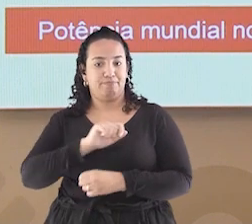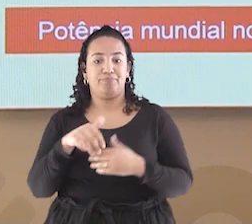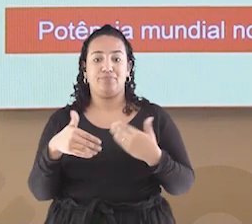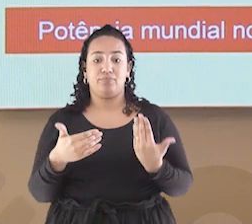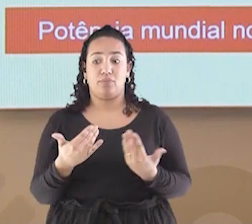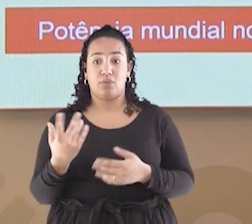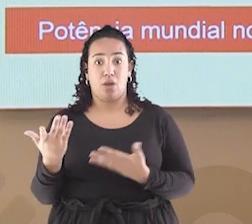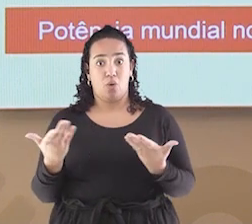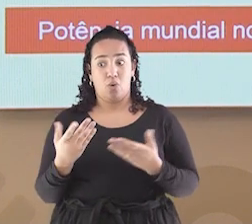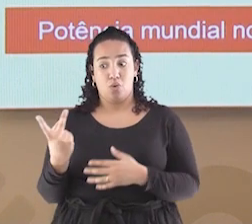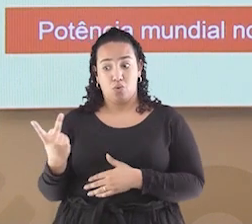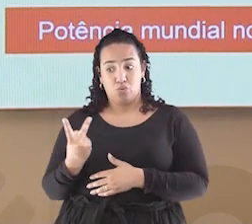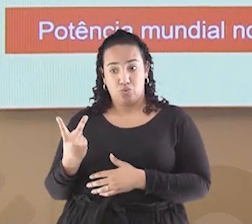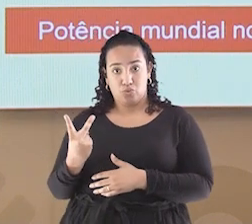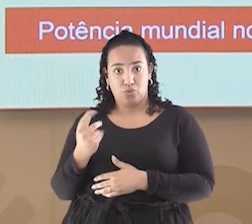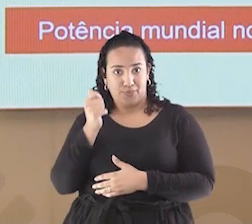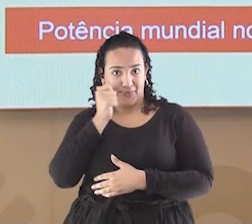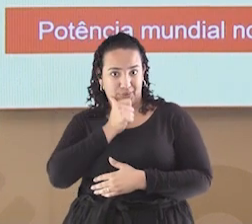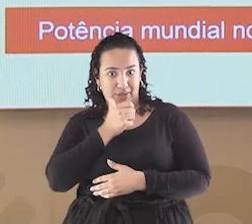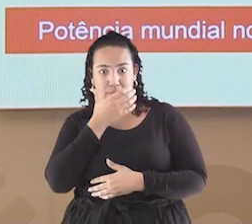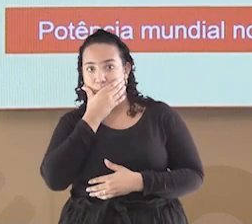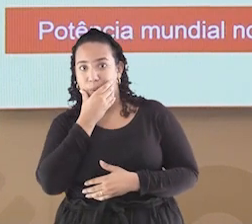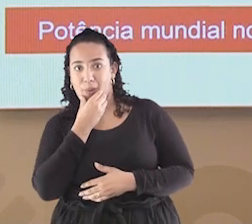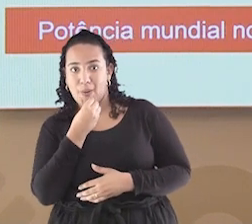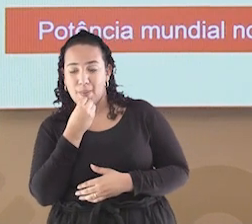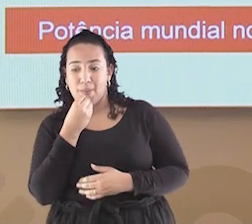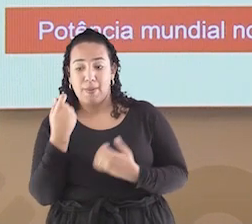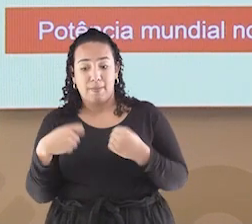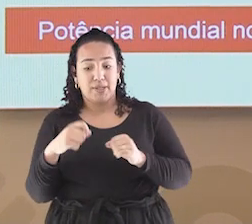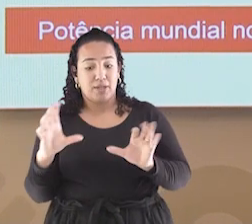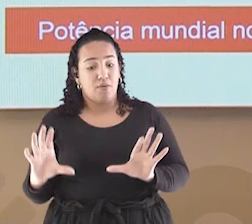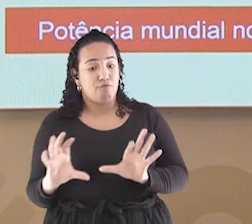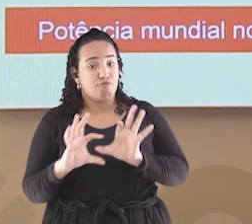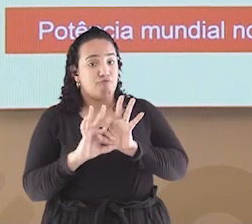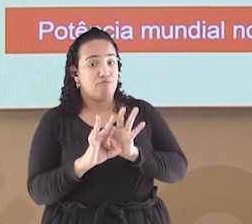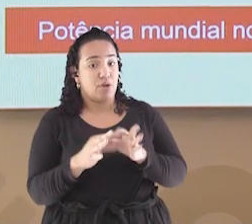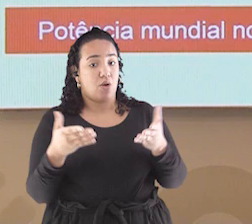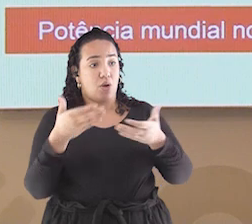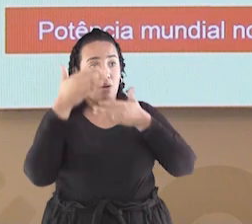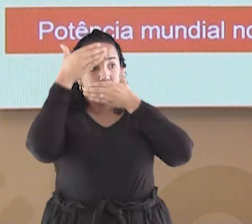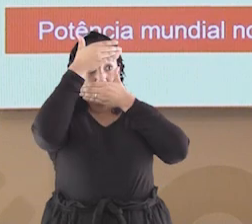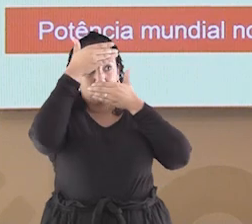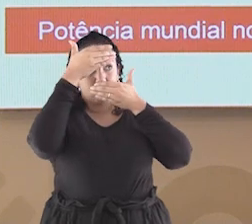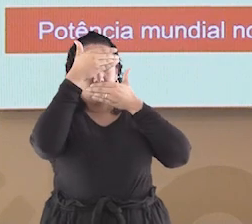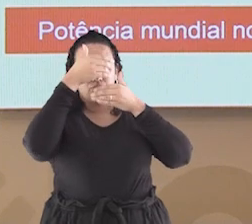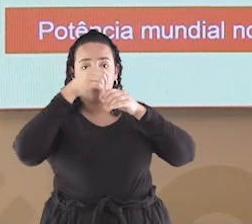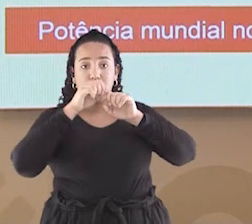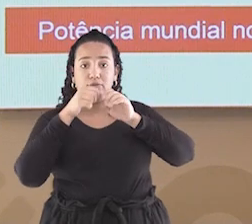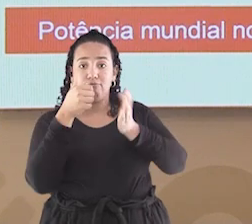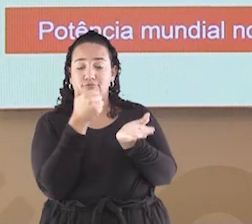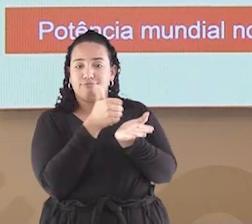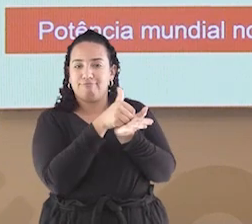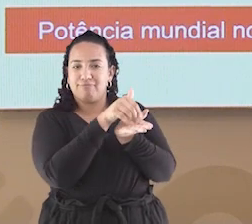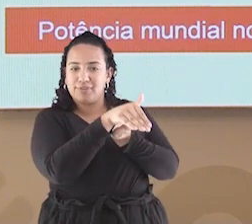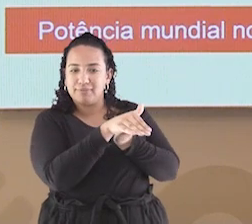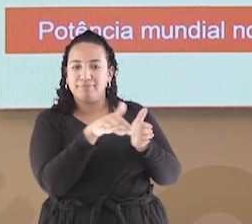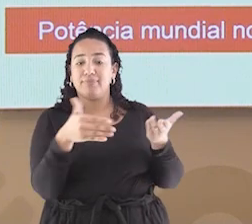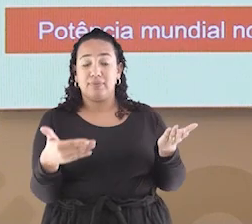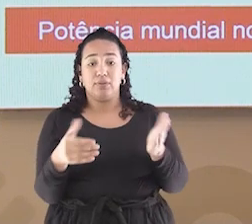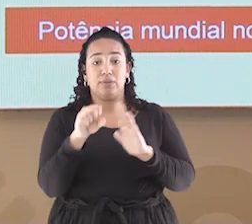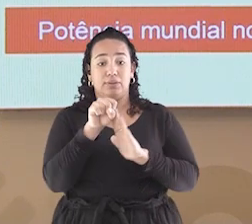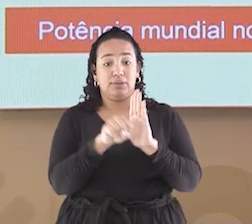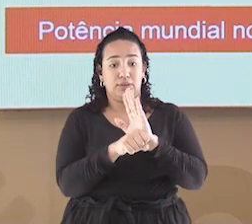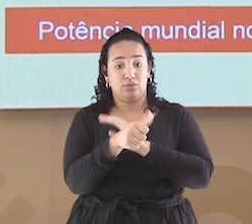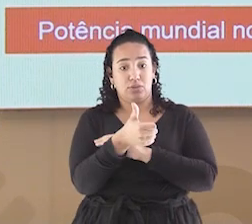2 reinos para ter sucesso na expulsão contra os muçulmanos. Em pouco tempo, ainda no século XVI, a Espanha